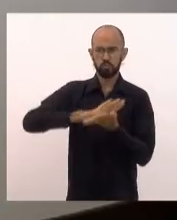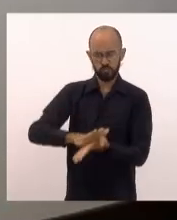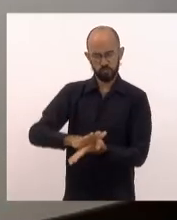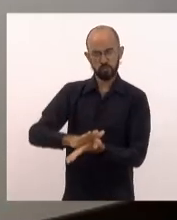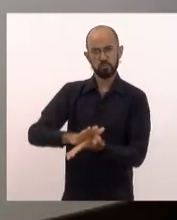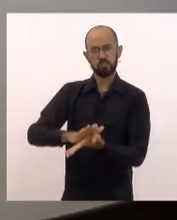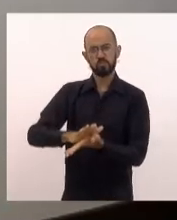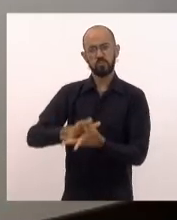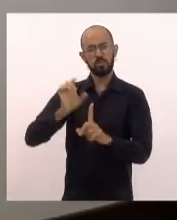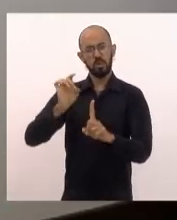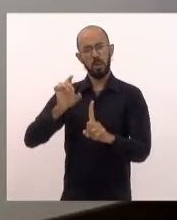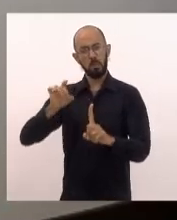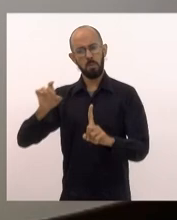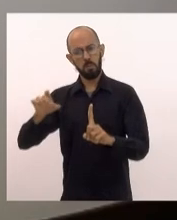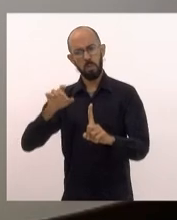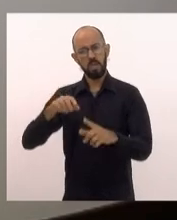como